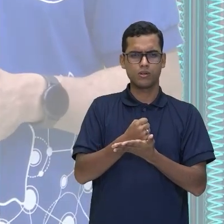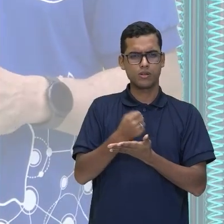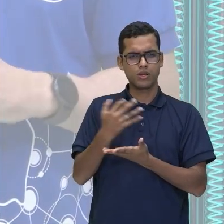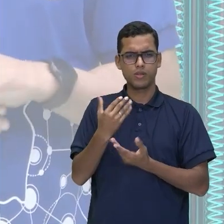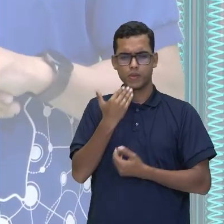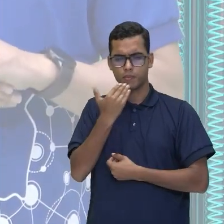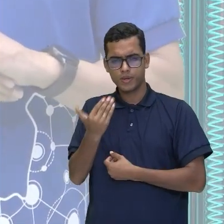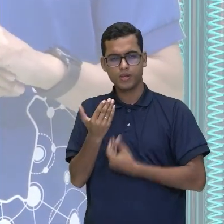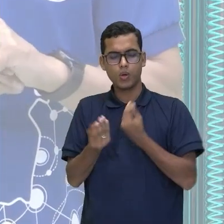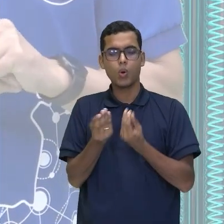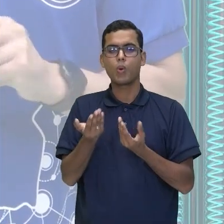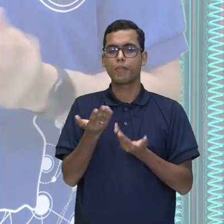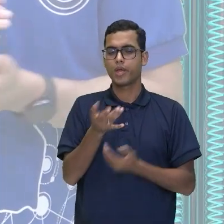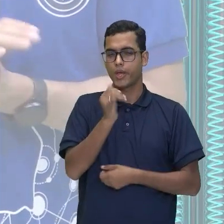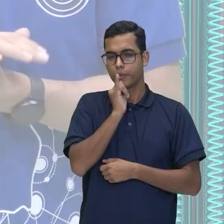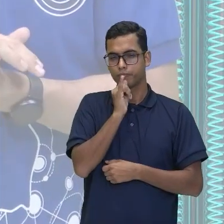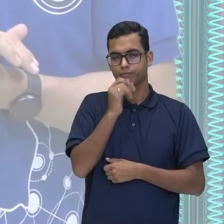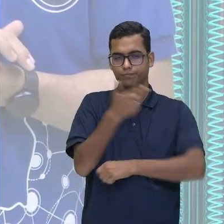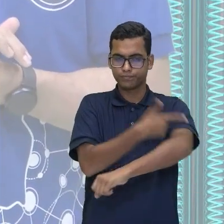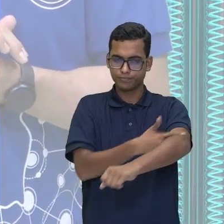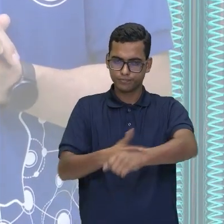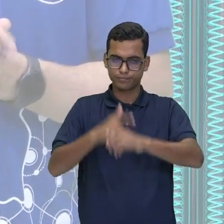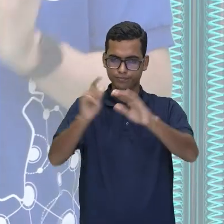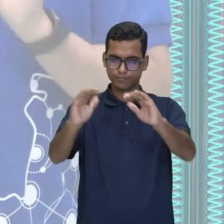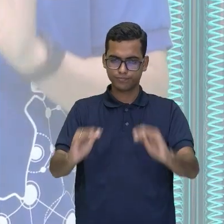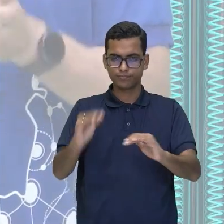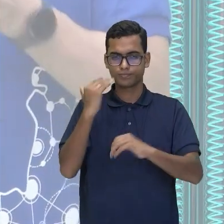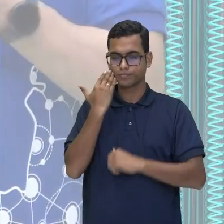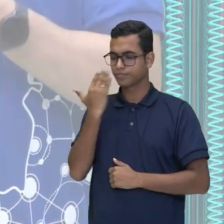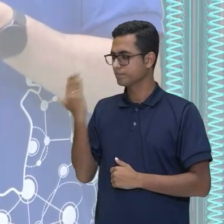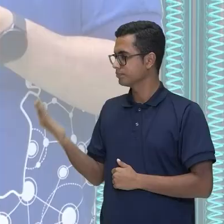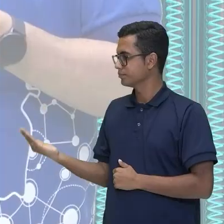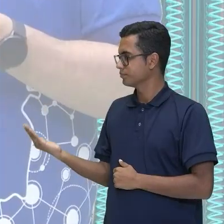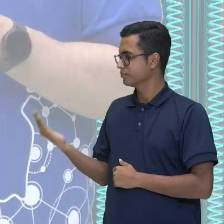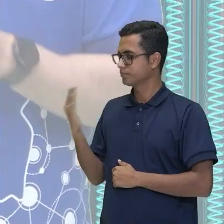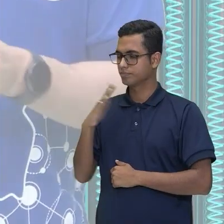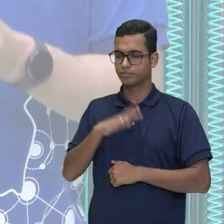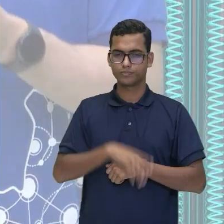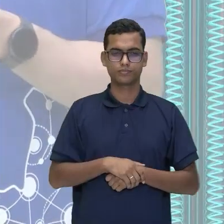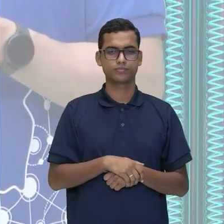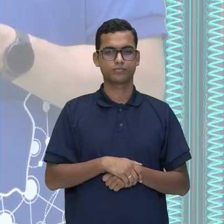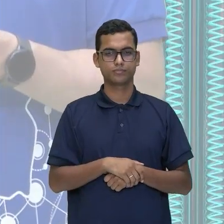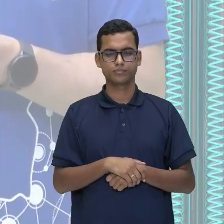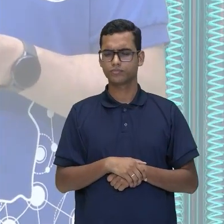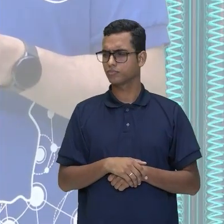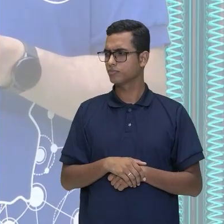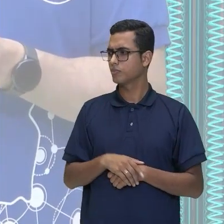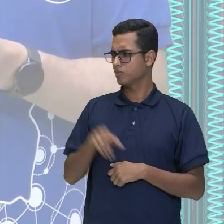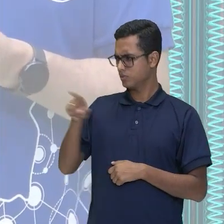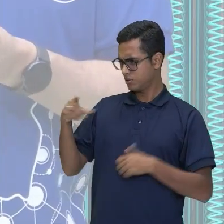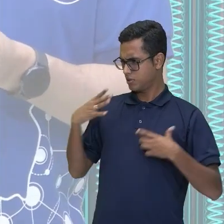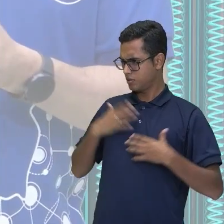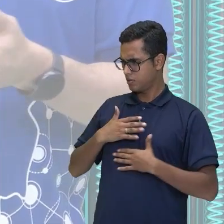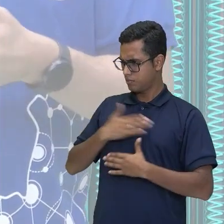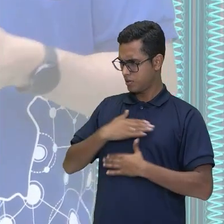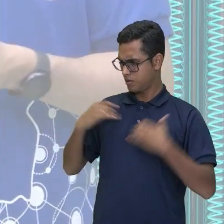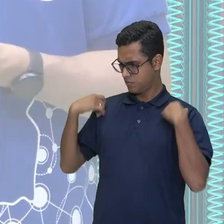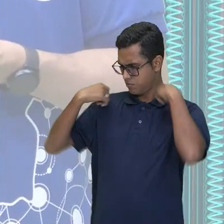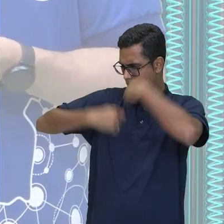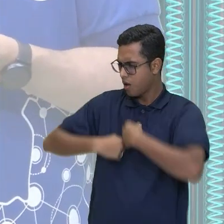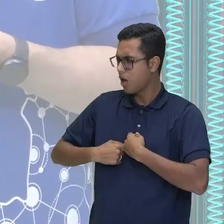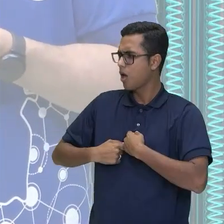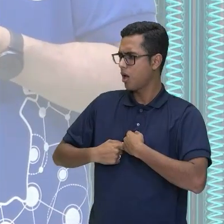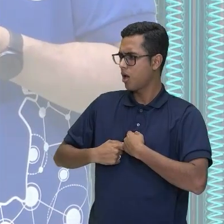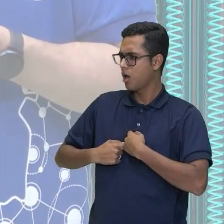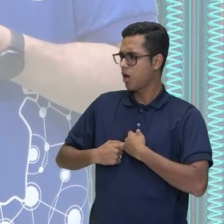só. Can you give me my jacket, please? Poderia, ou você pode me dar, né, dar